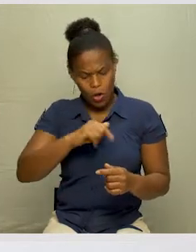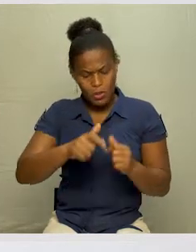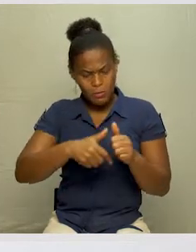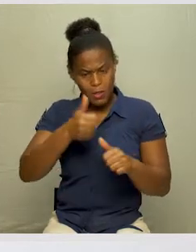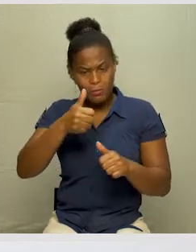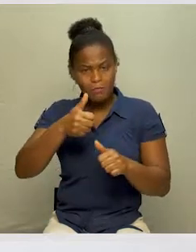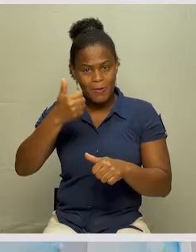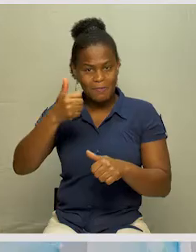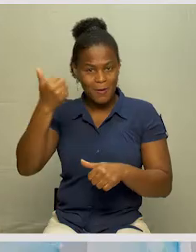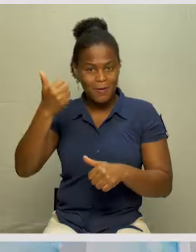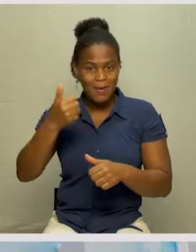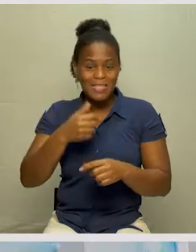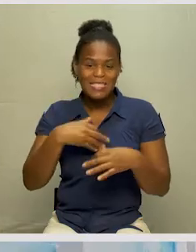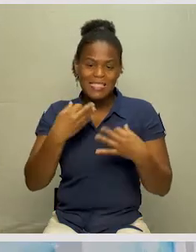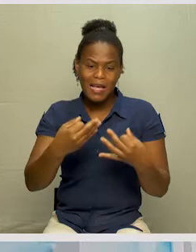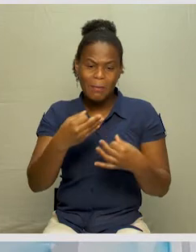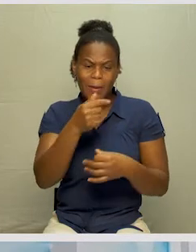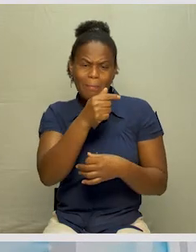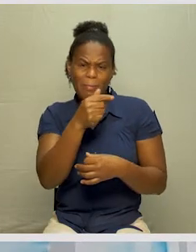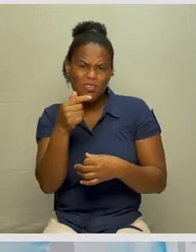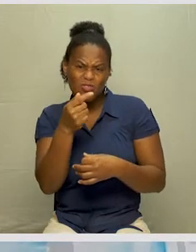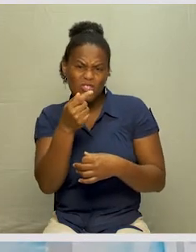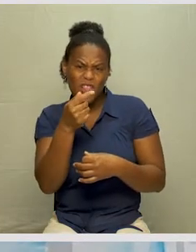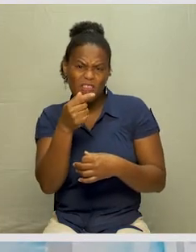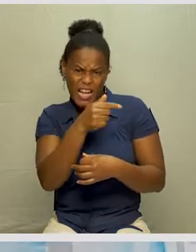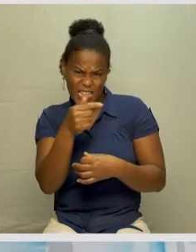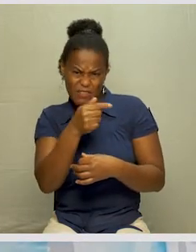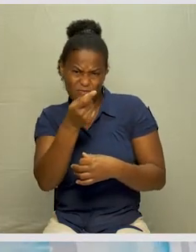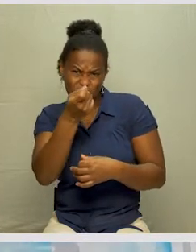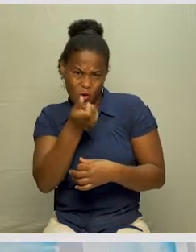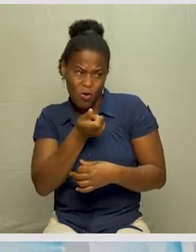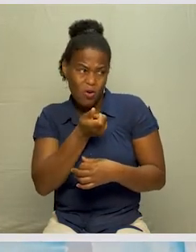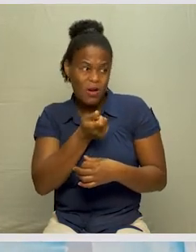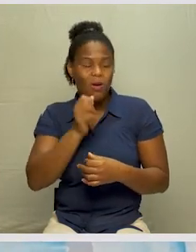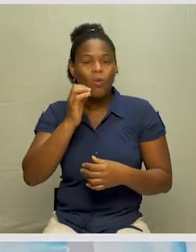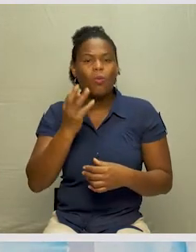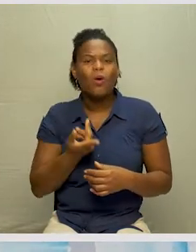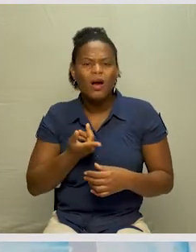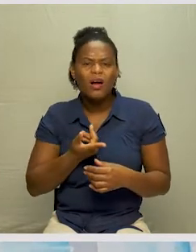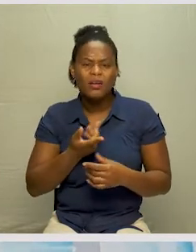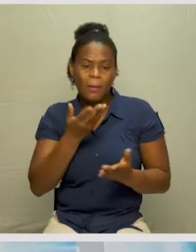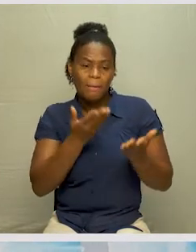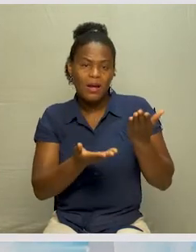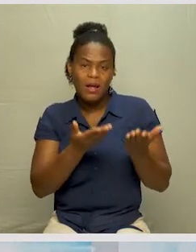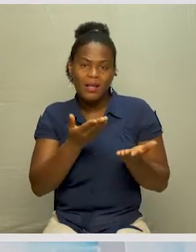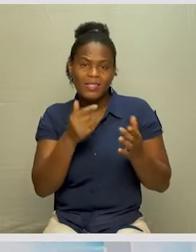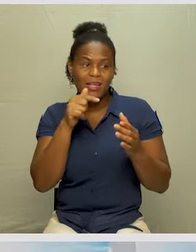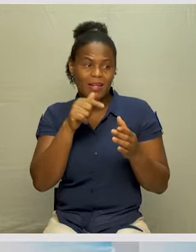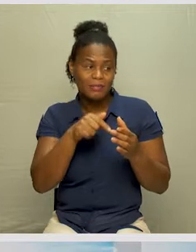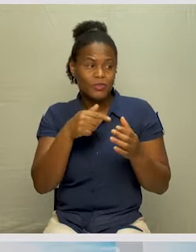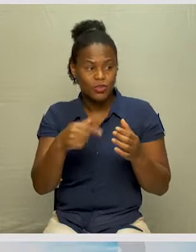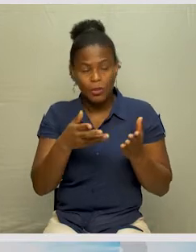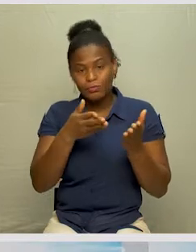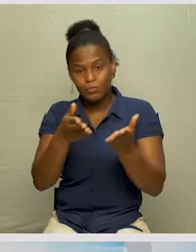seja, está a ser menos negativo. E quais são as balanças que estão